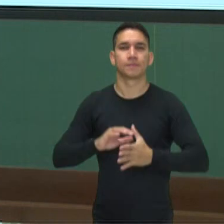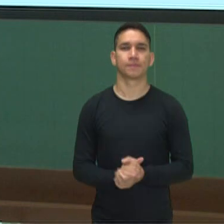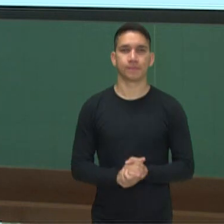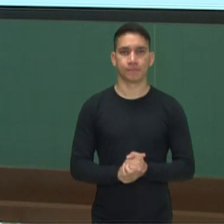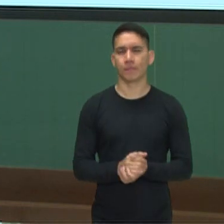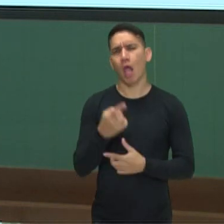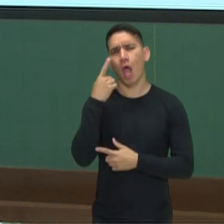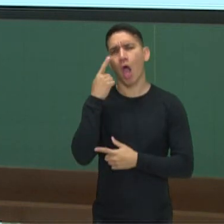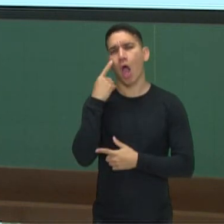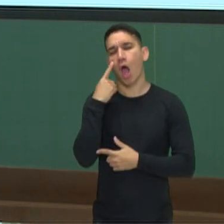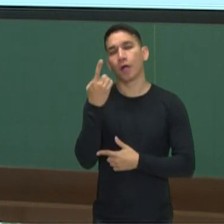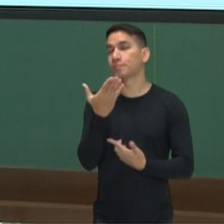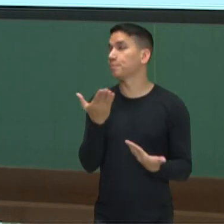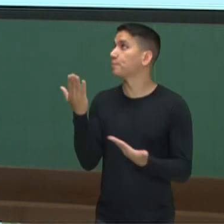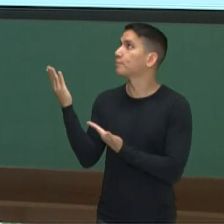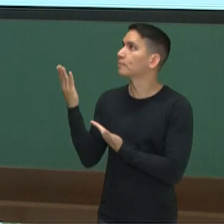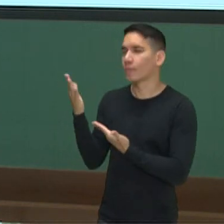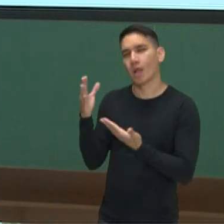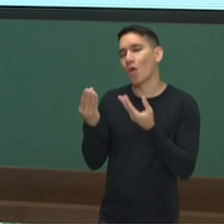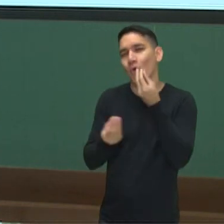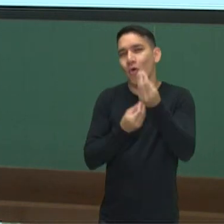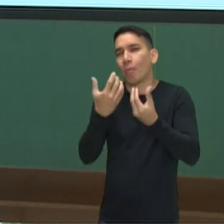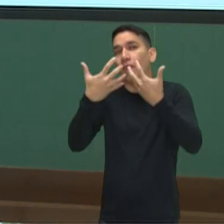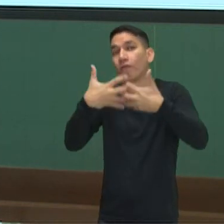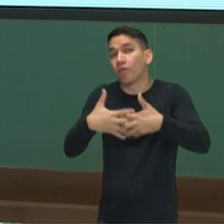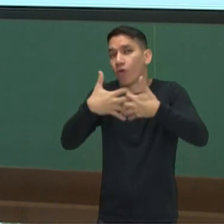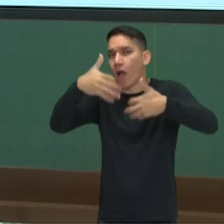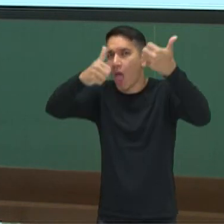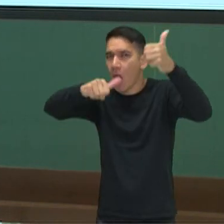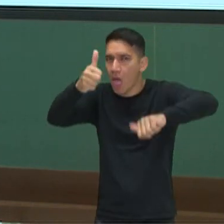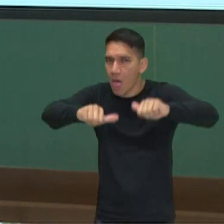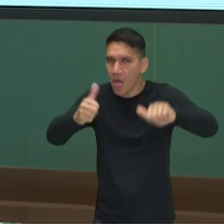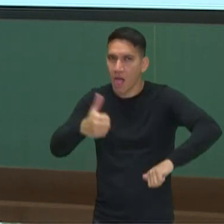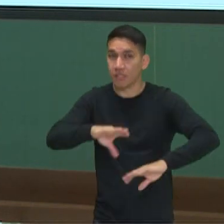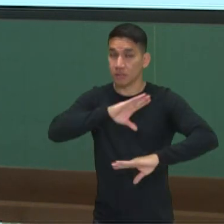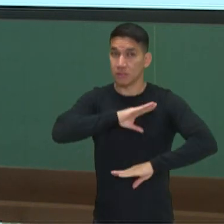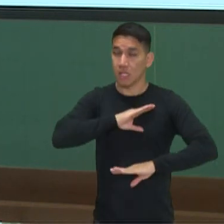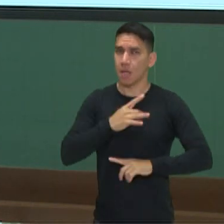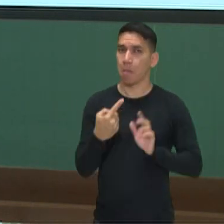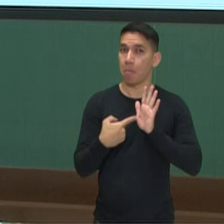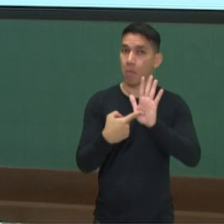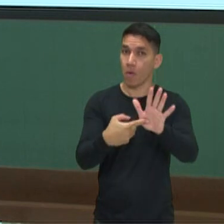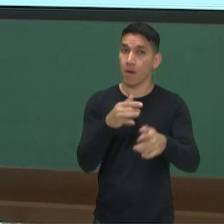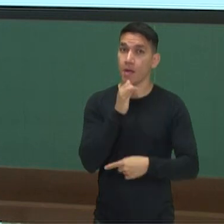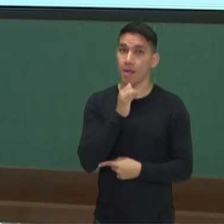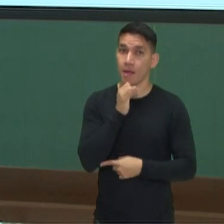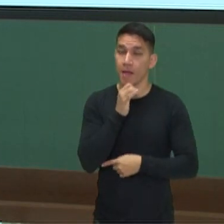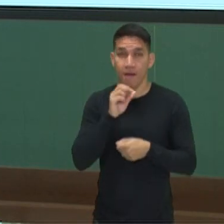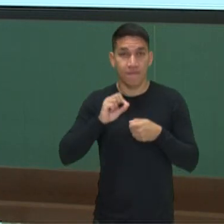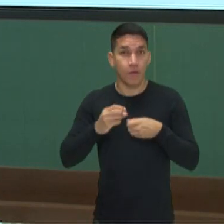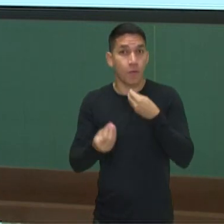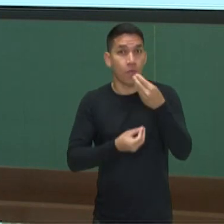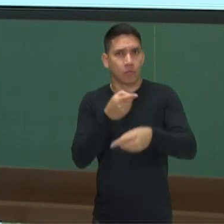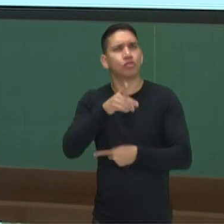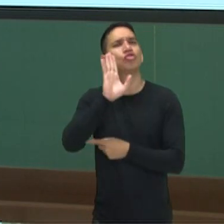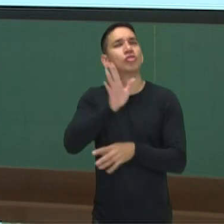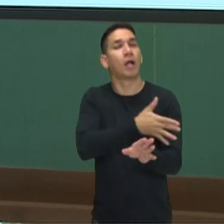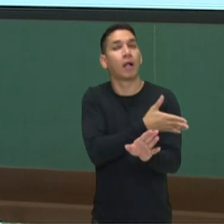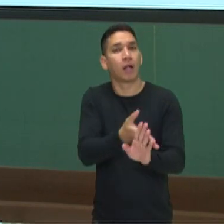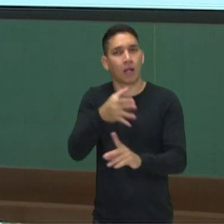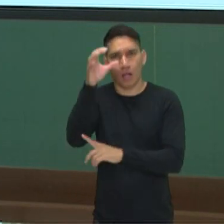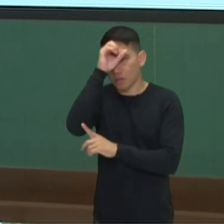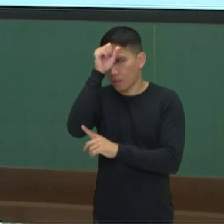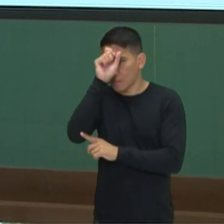Vamos fazer um acompanhamento aqui, vamos fazer uma análise dessa situação, desse exemplo e aplicar o que você já sabe